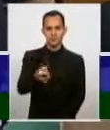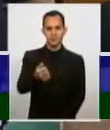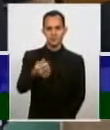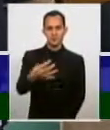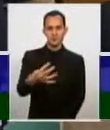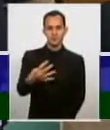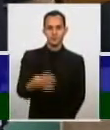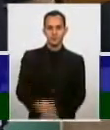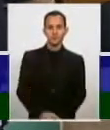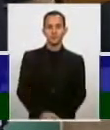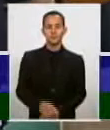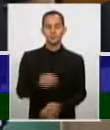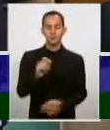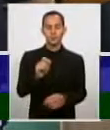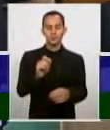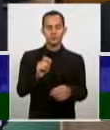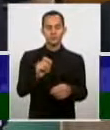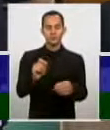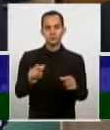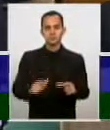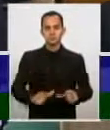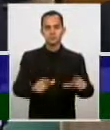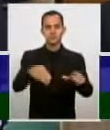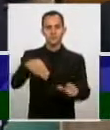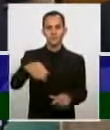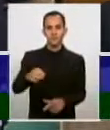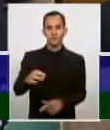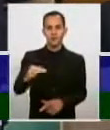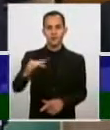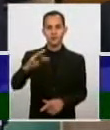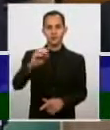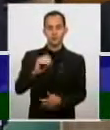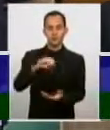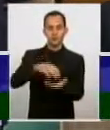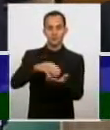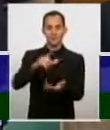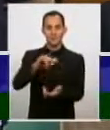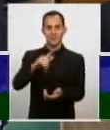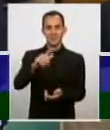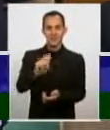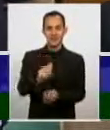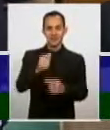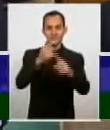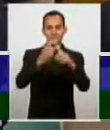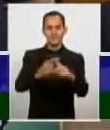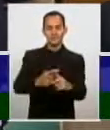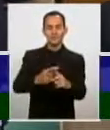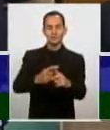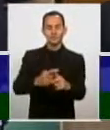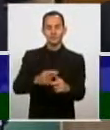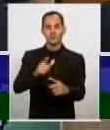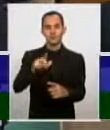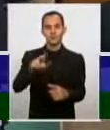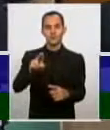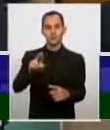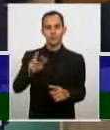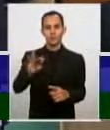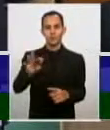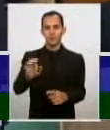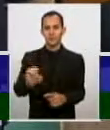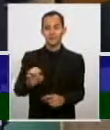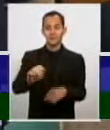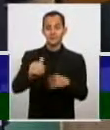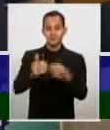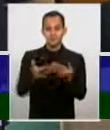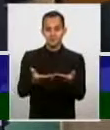182/2014. Que concede diploma de honra ao mérito à Liga Uberlandense de Futebol, LUFE.